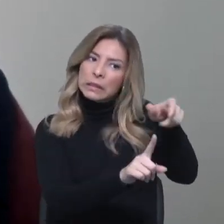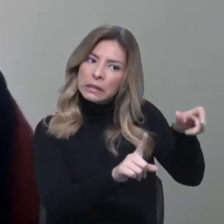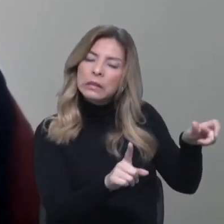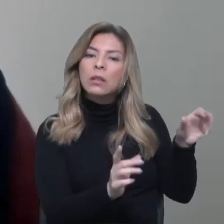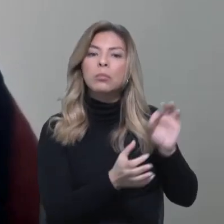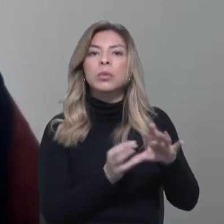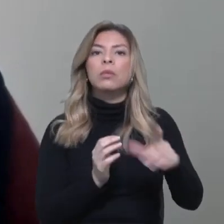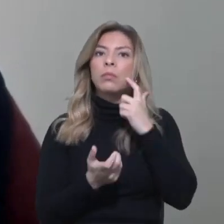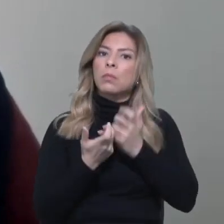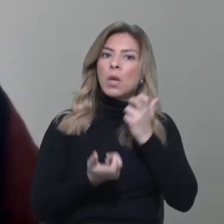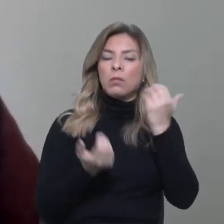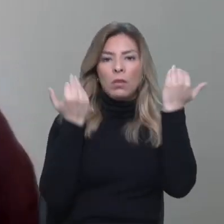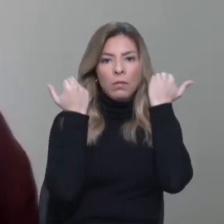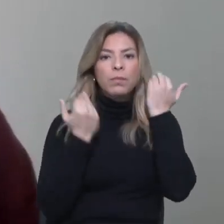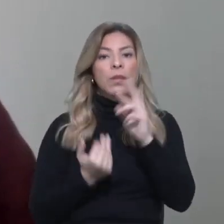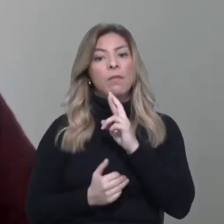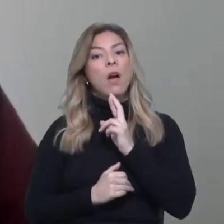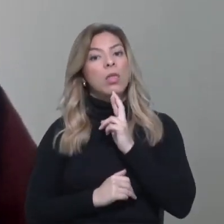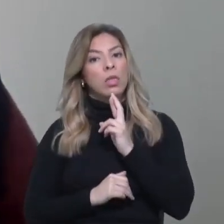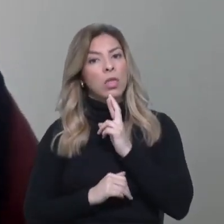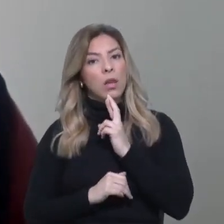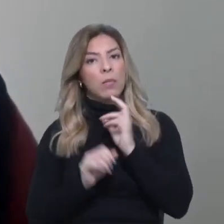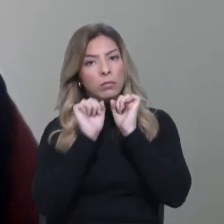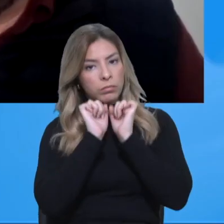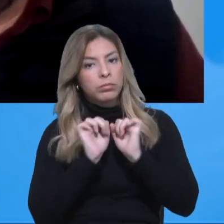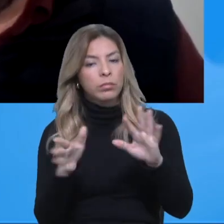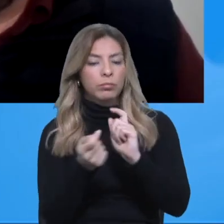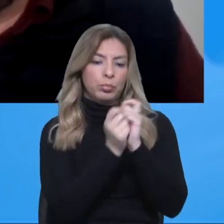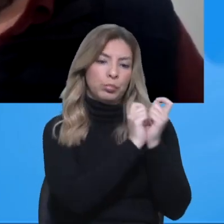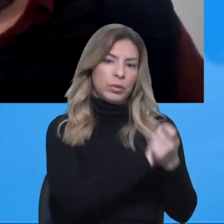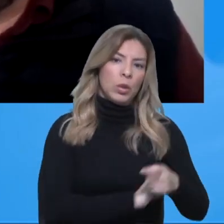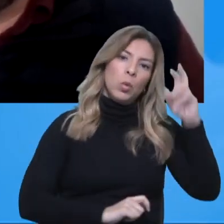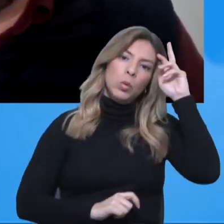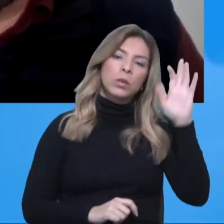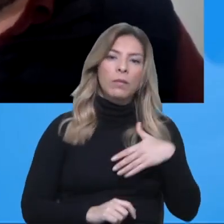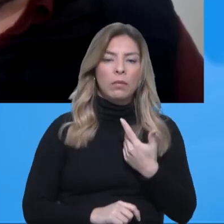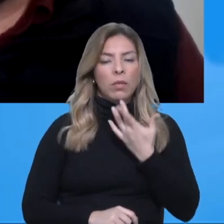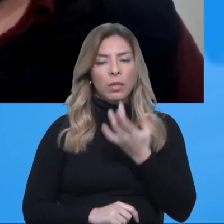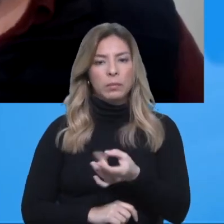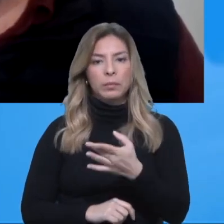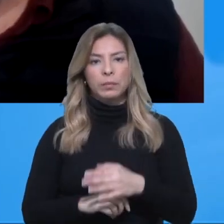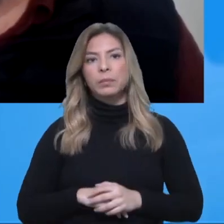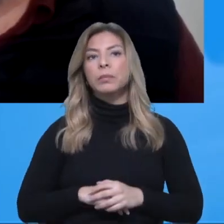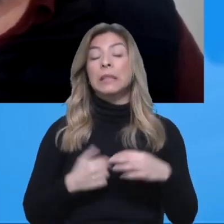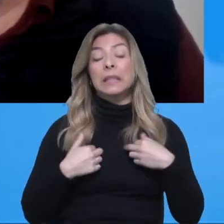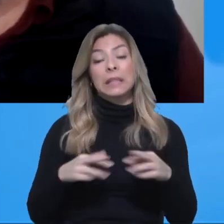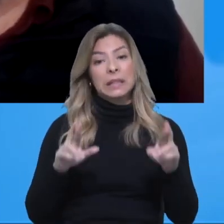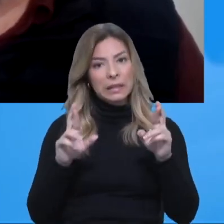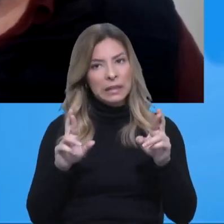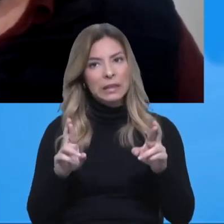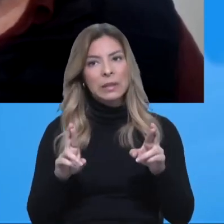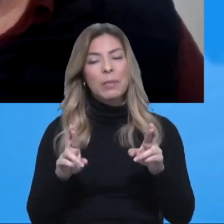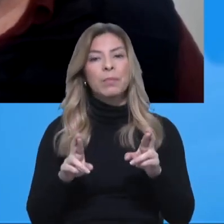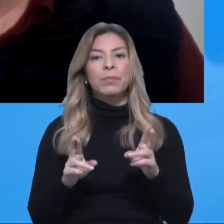atualidade da mensagem de Fátima ao nível da conversão da Rússia. Esperemos que, de facto, sejam, enfim,